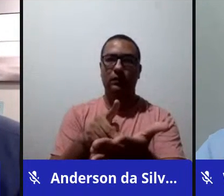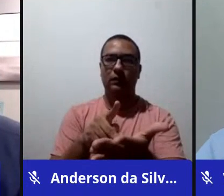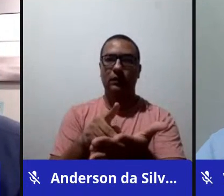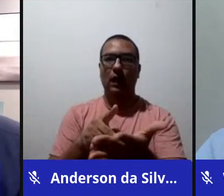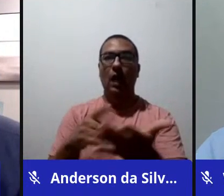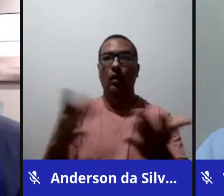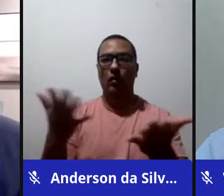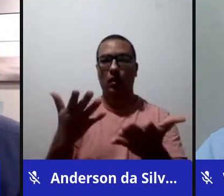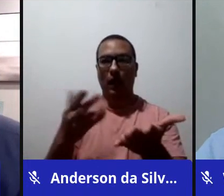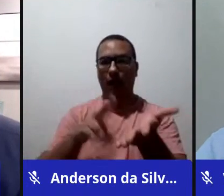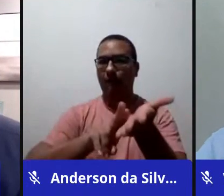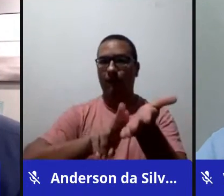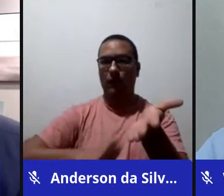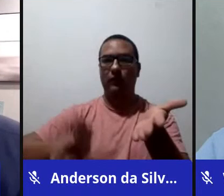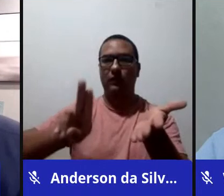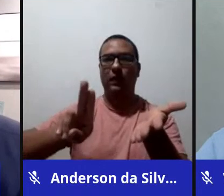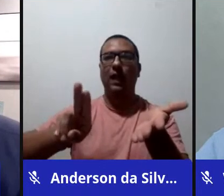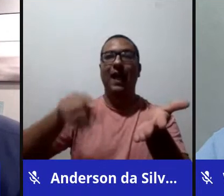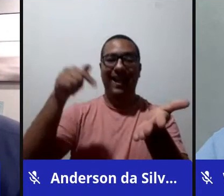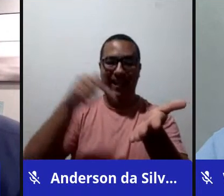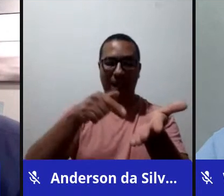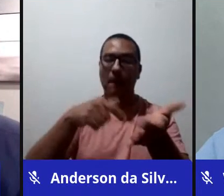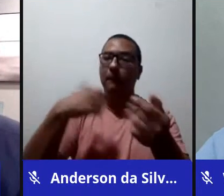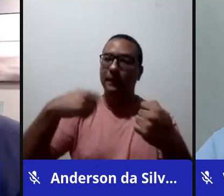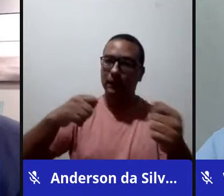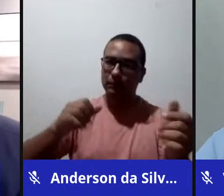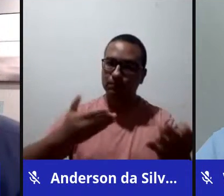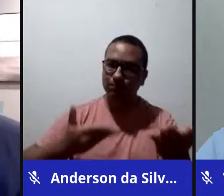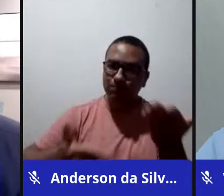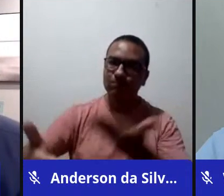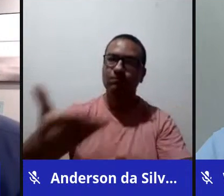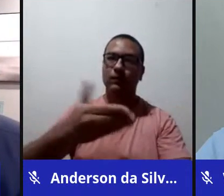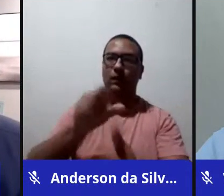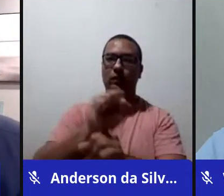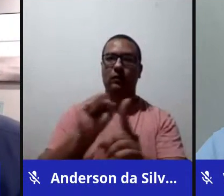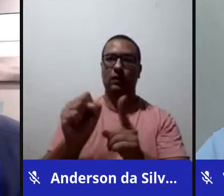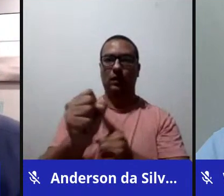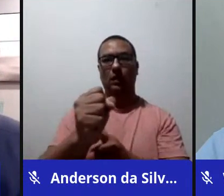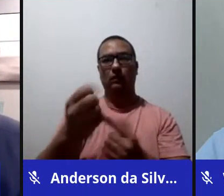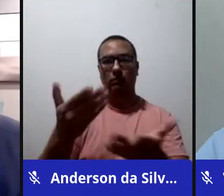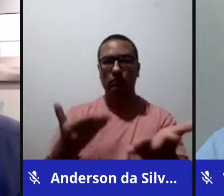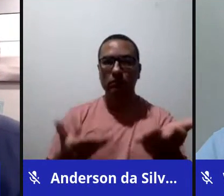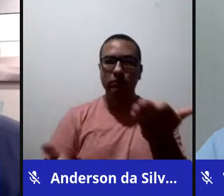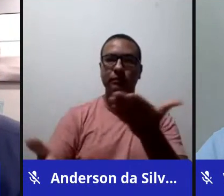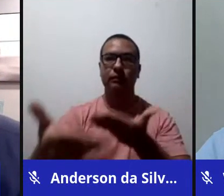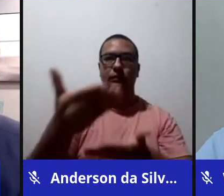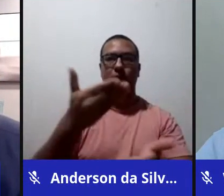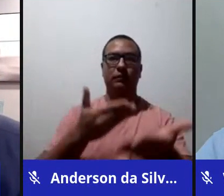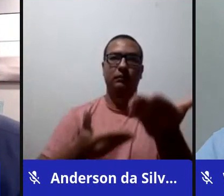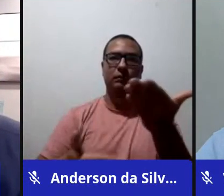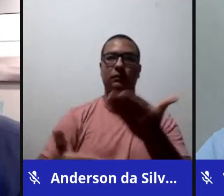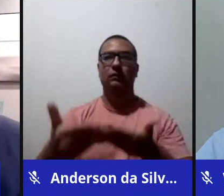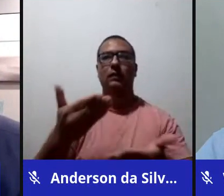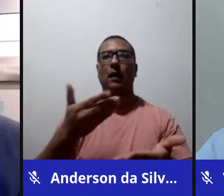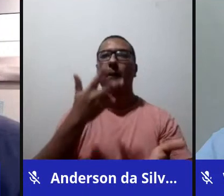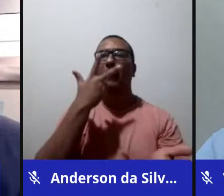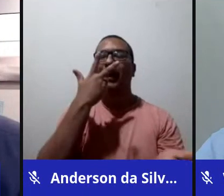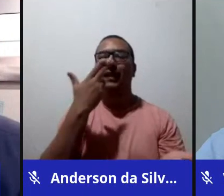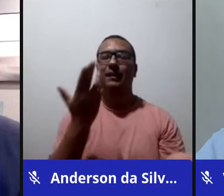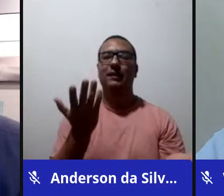academia, ela precisa interagir mais com a sociedade, precisa sair do, digamos assim,